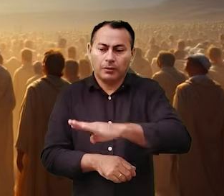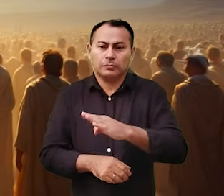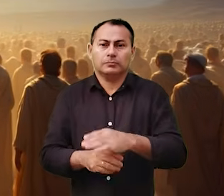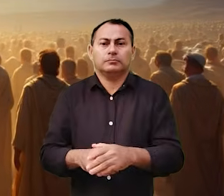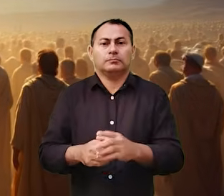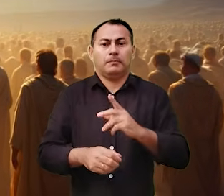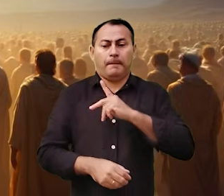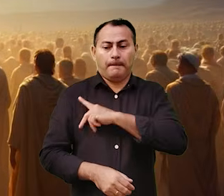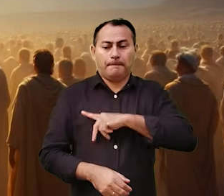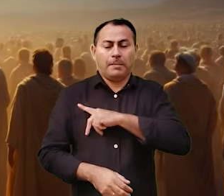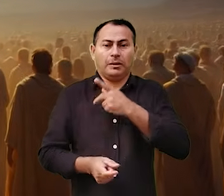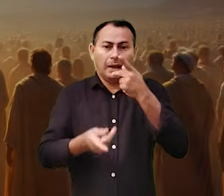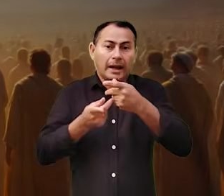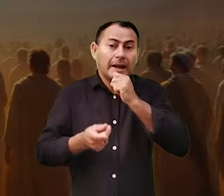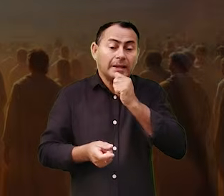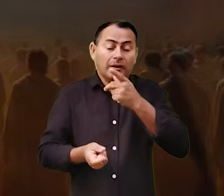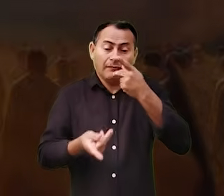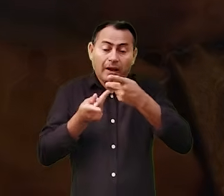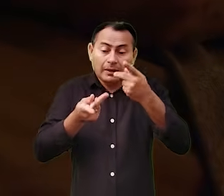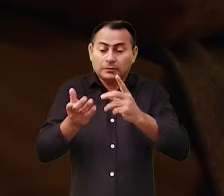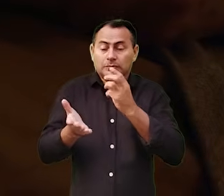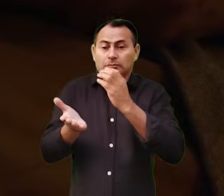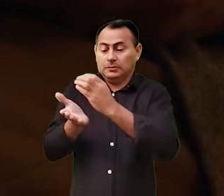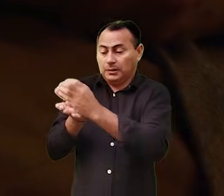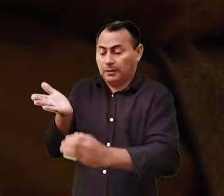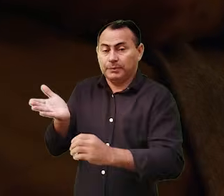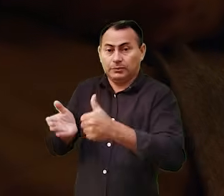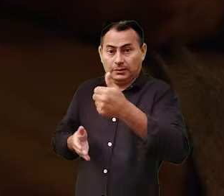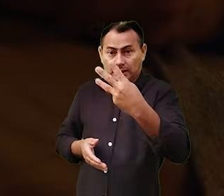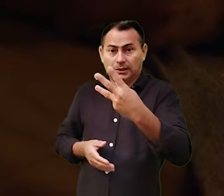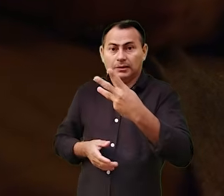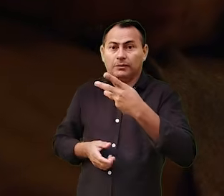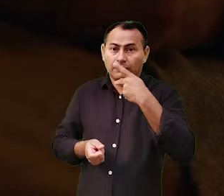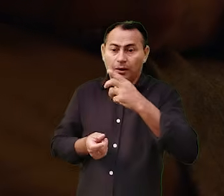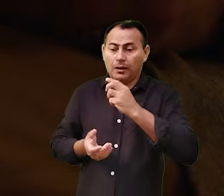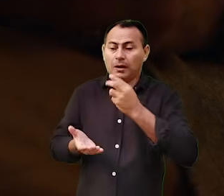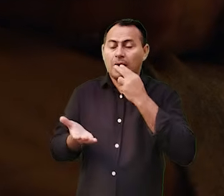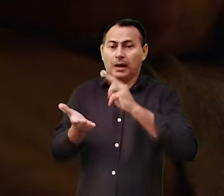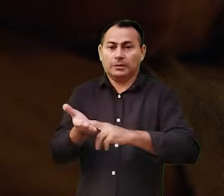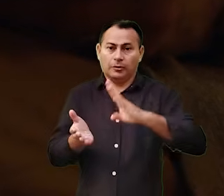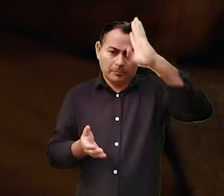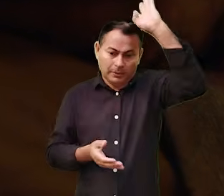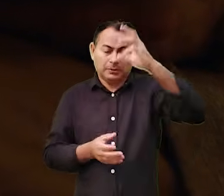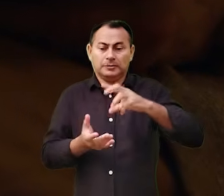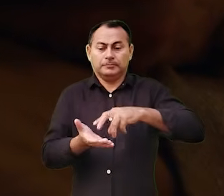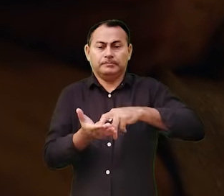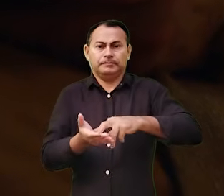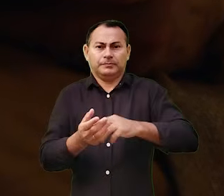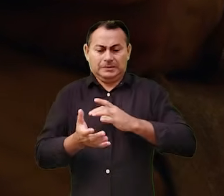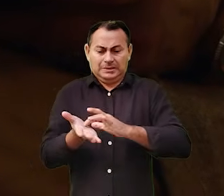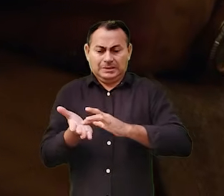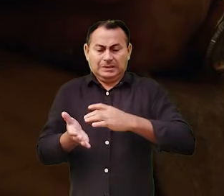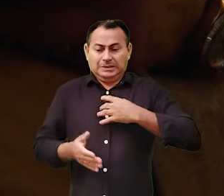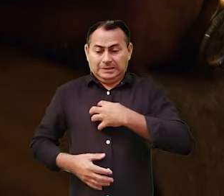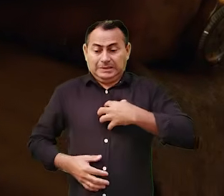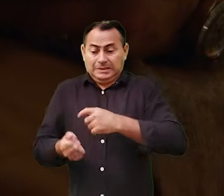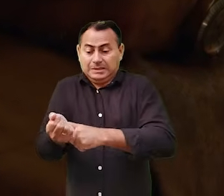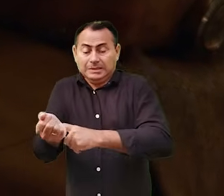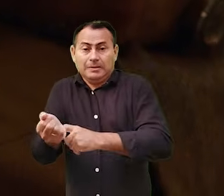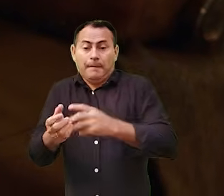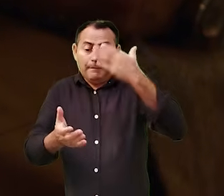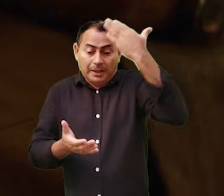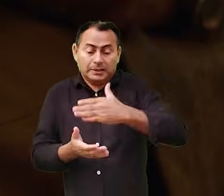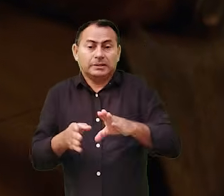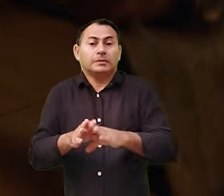mal. Paulo ainda afirma no capítulo 13 de Romanos que existem a ira presente e a